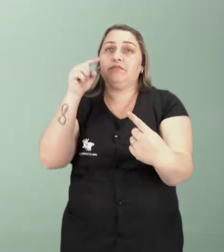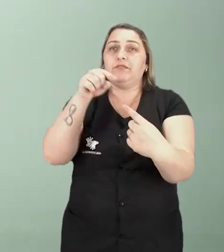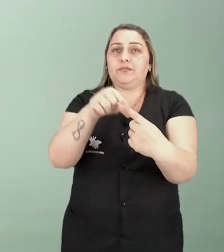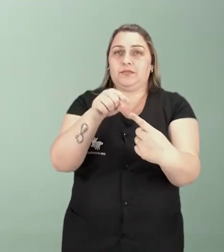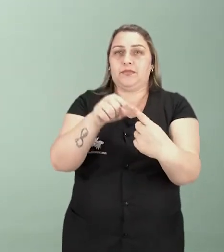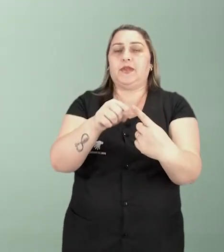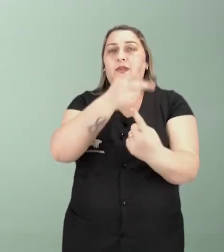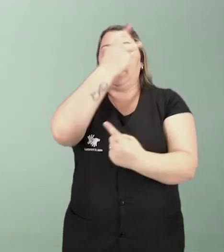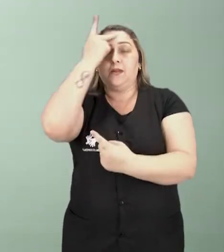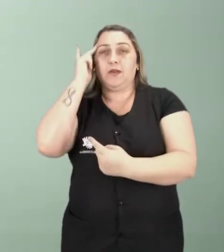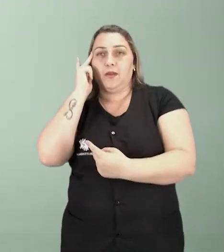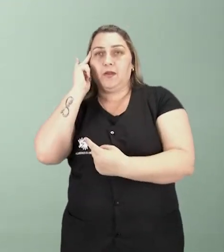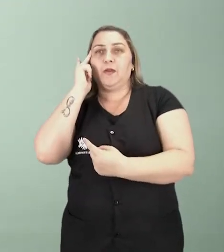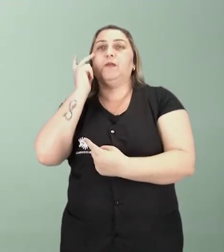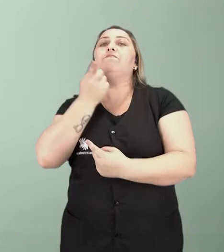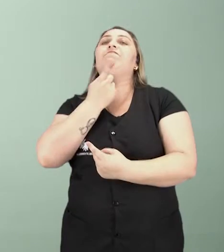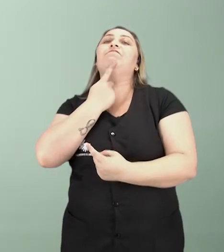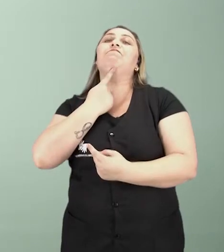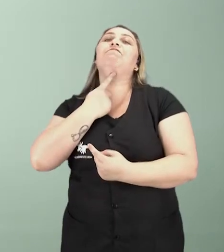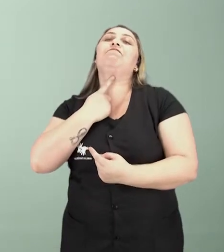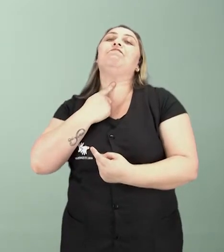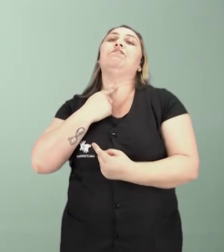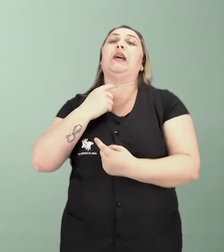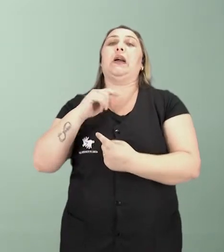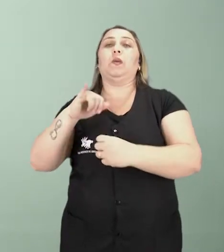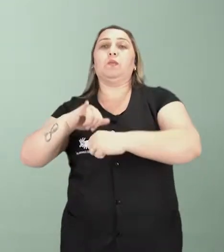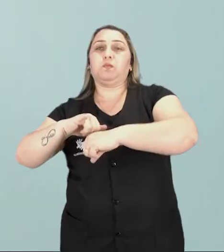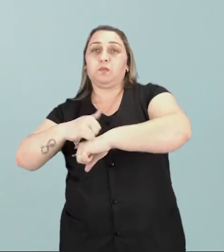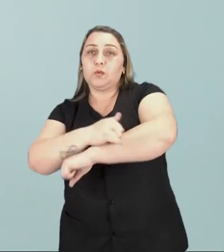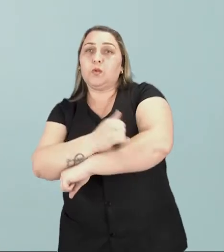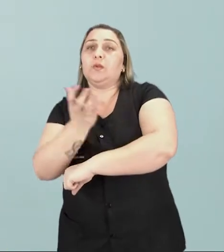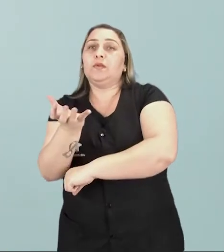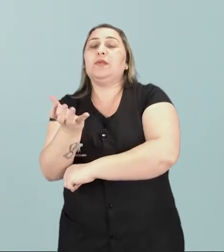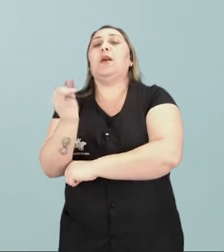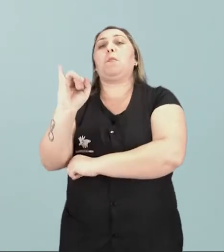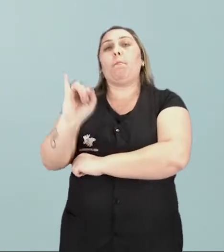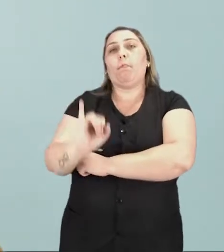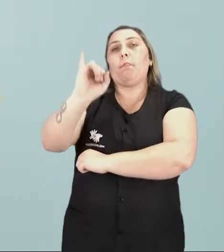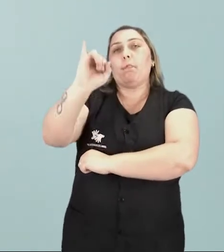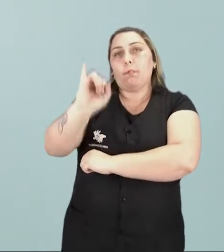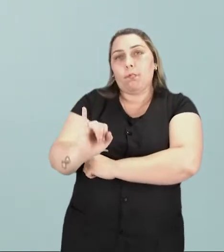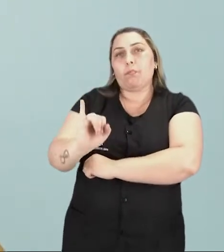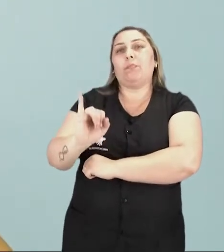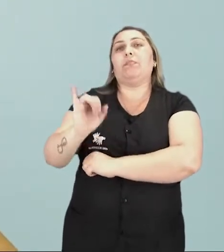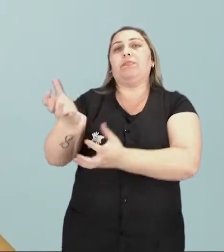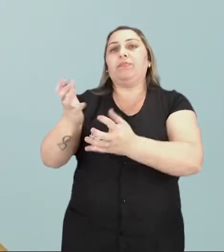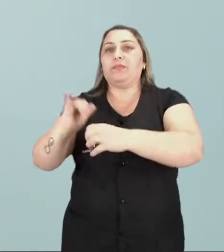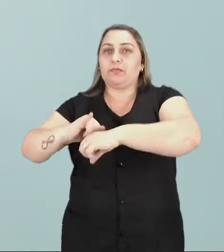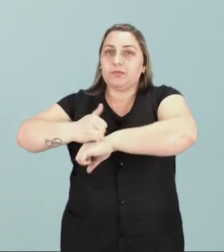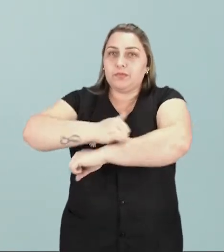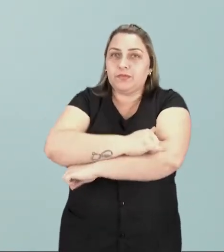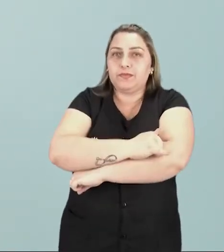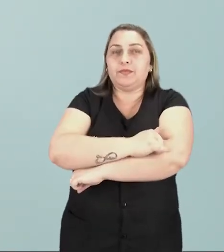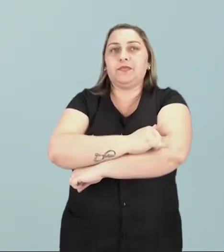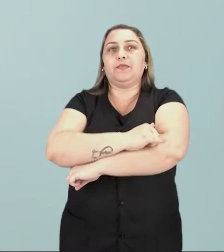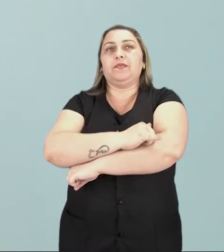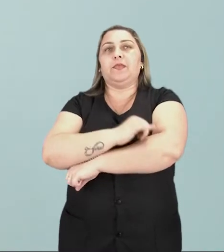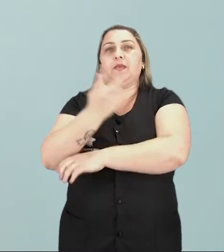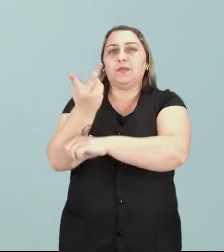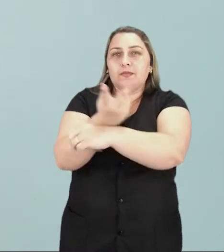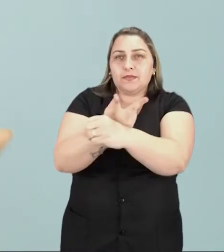que a maioria das pessoas está insatisfeita, é o seu corpo. Então elas vão buscando meios